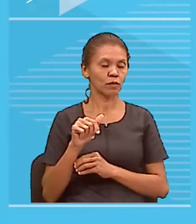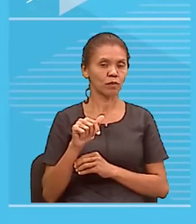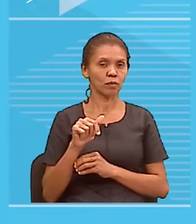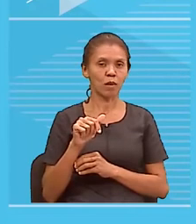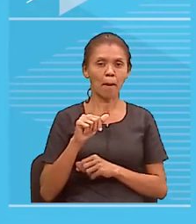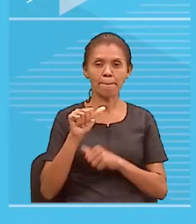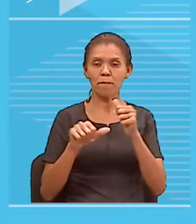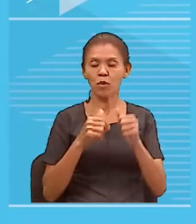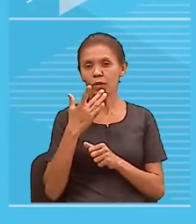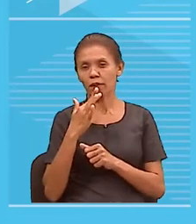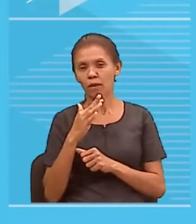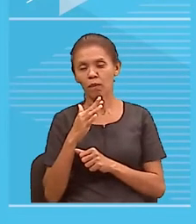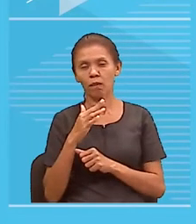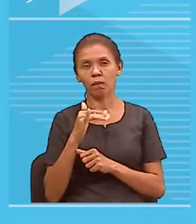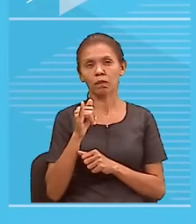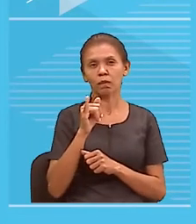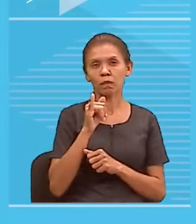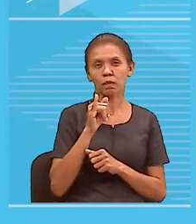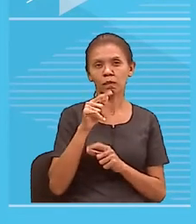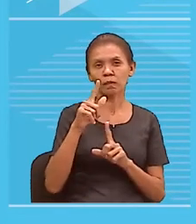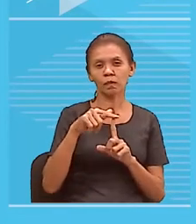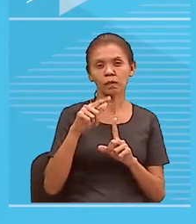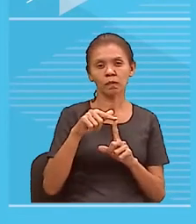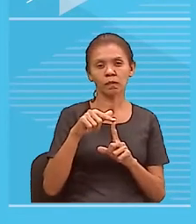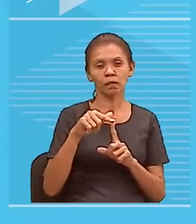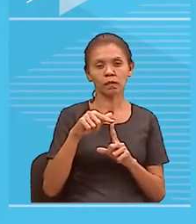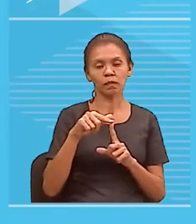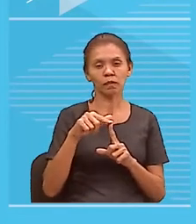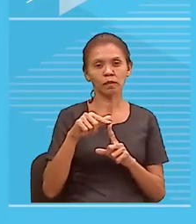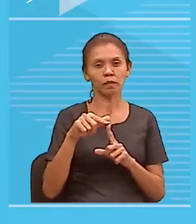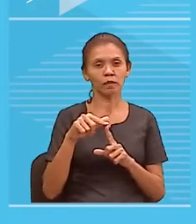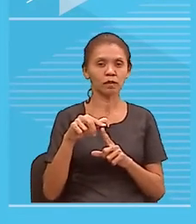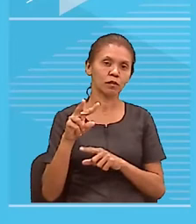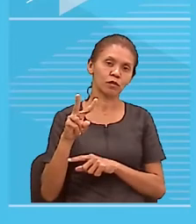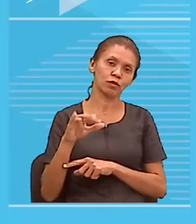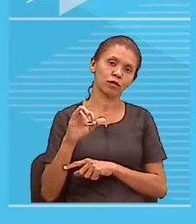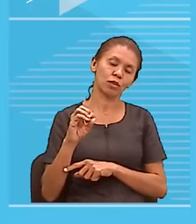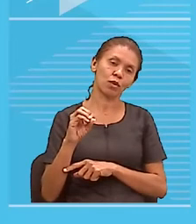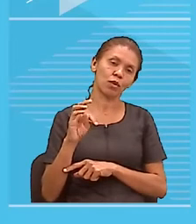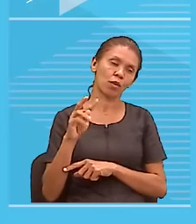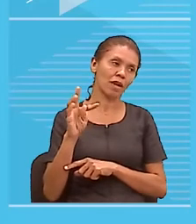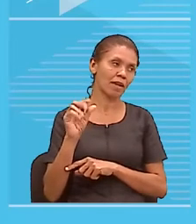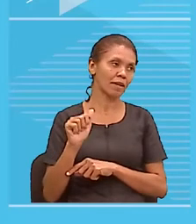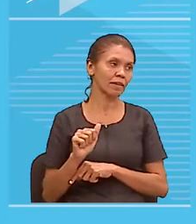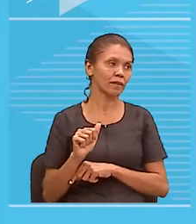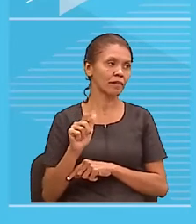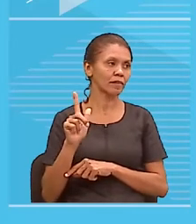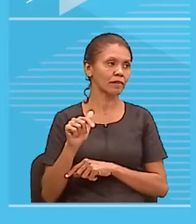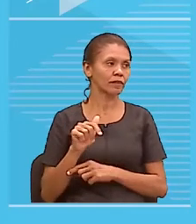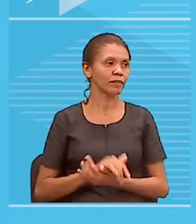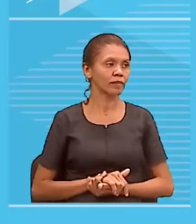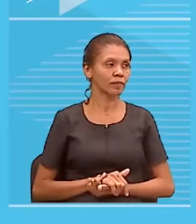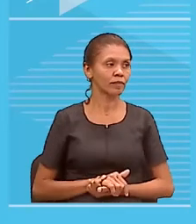coloração Violeta escura porque tem amígdala EA bebida é batizada causa dos